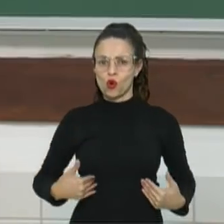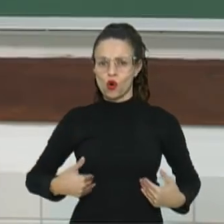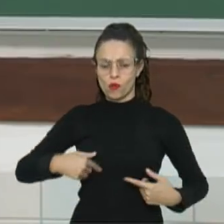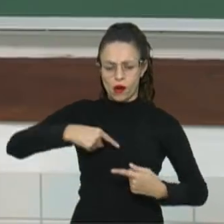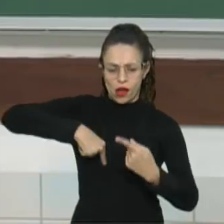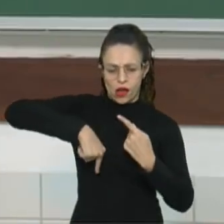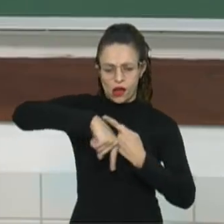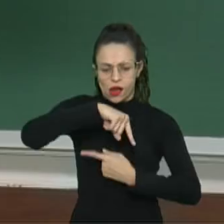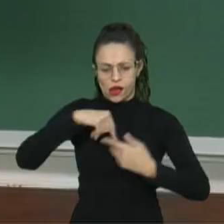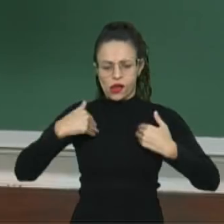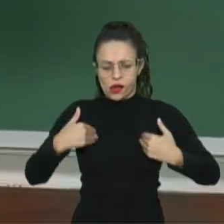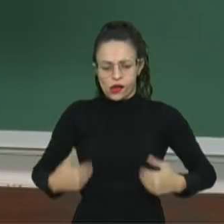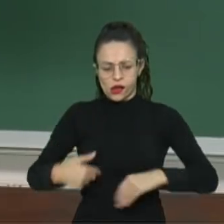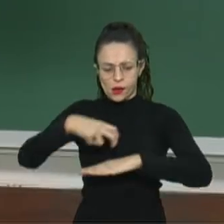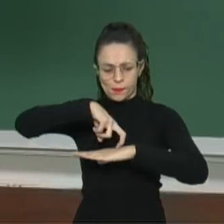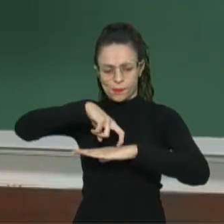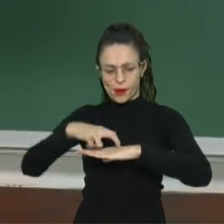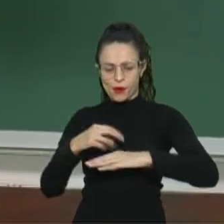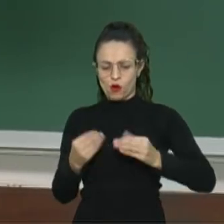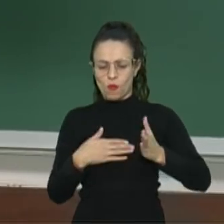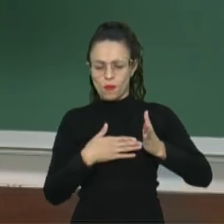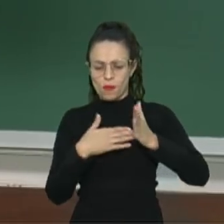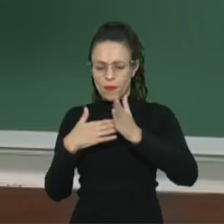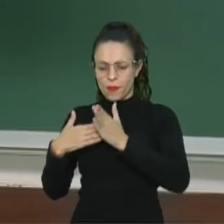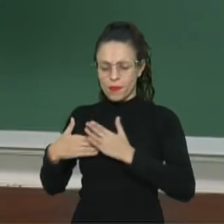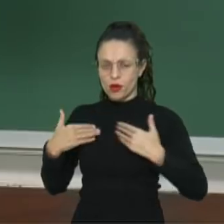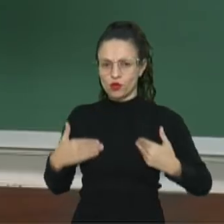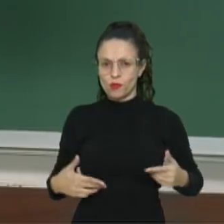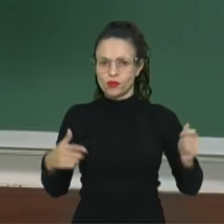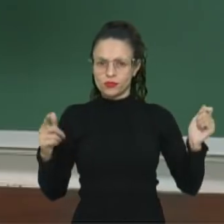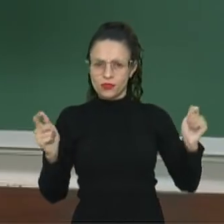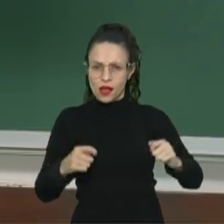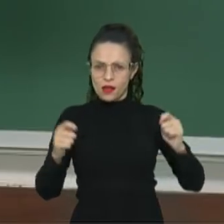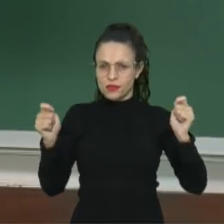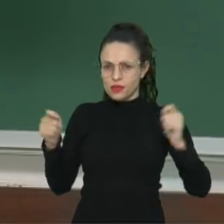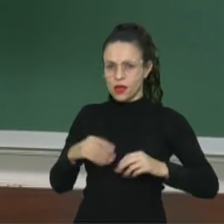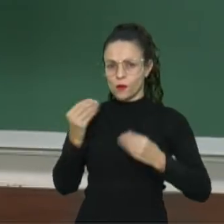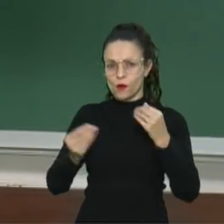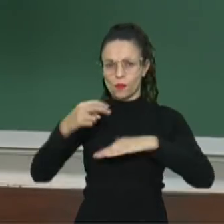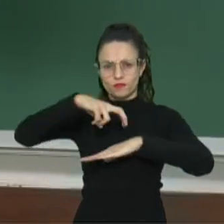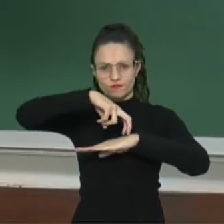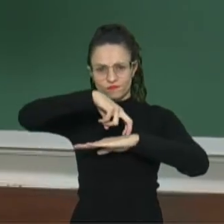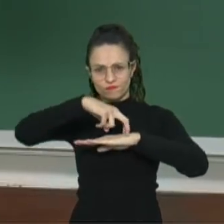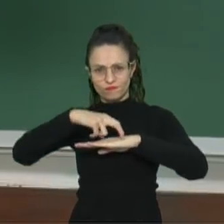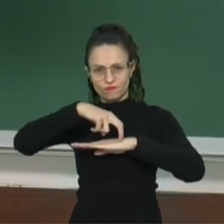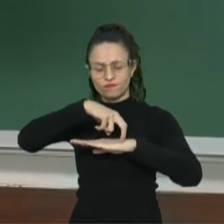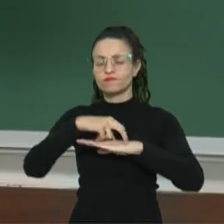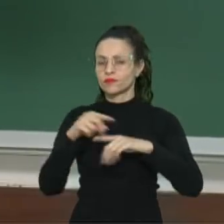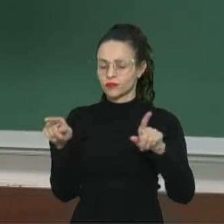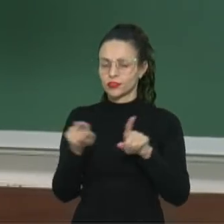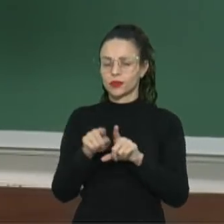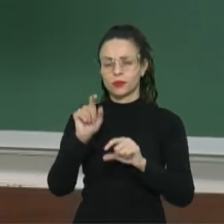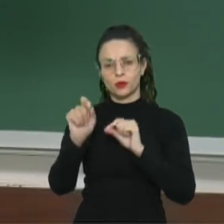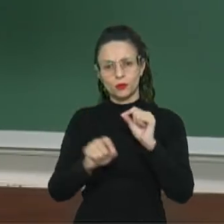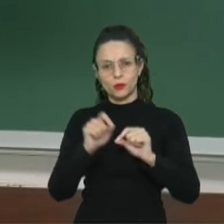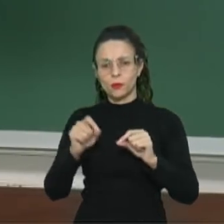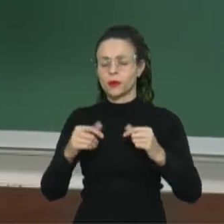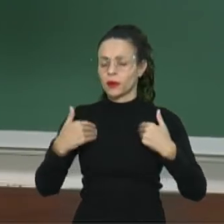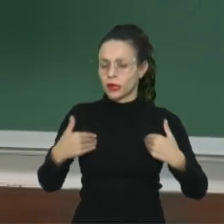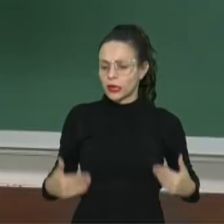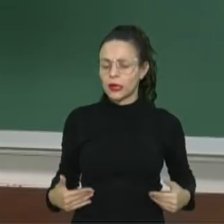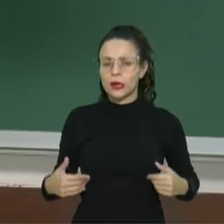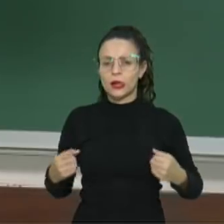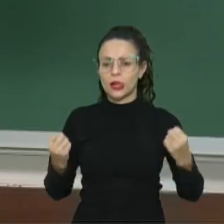né, brincando com os limites do corpo, né? As possibilidades e os limites. Né? Então, vai trabalhando o contorcionismo,